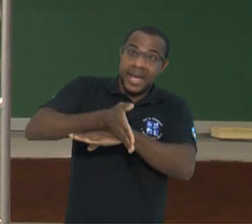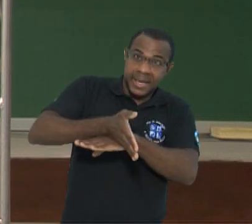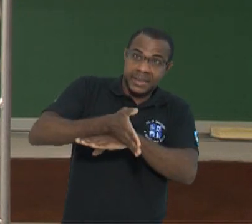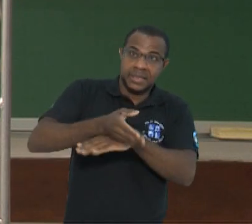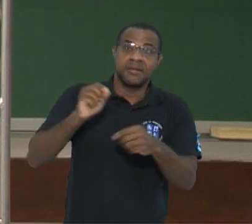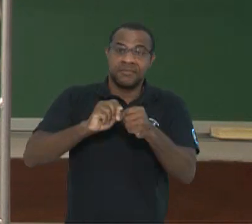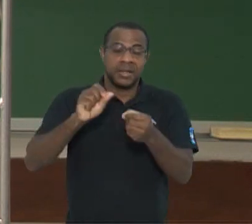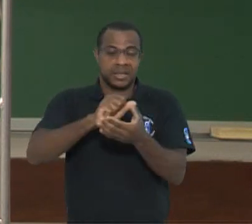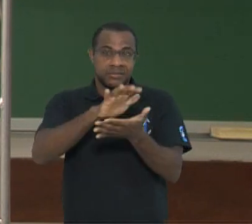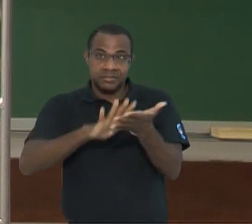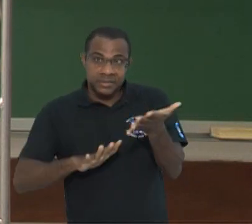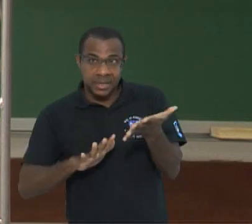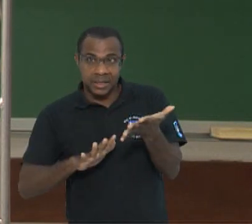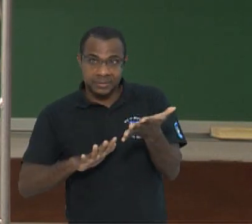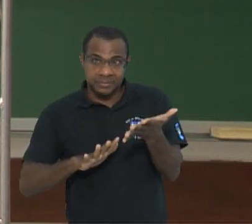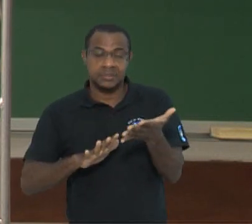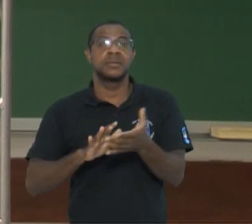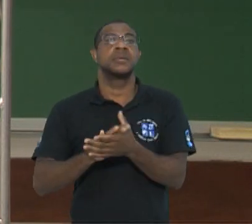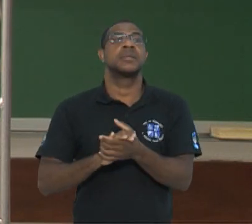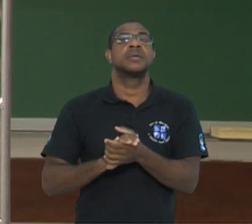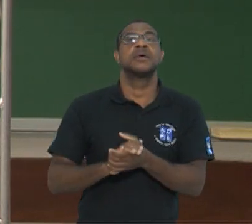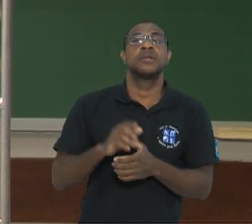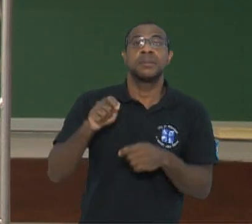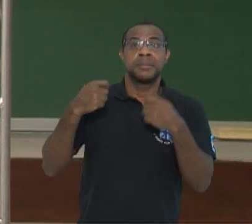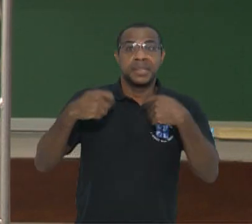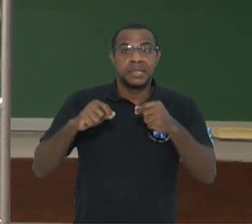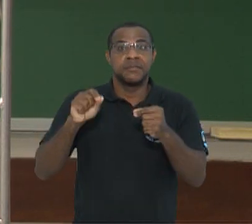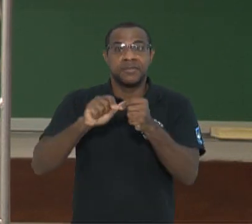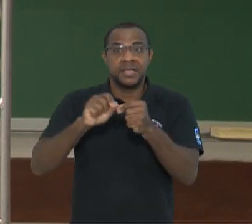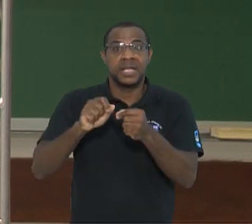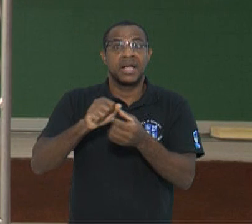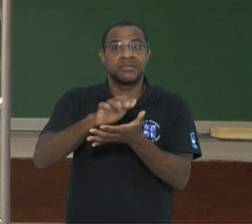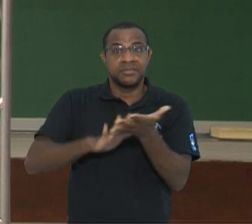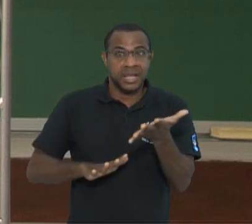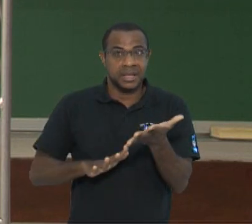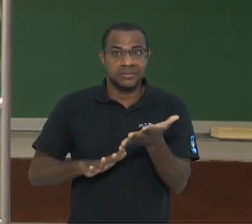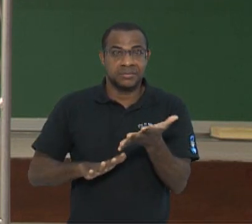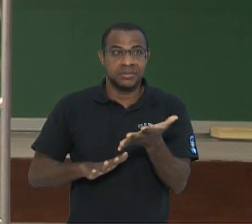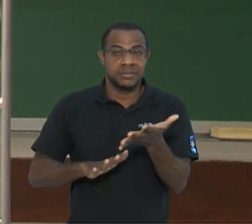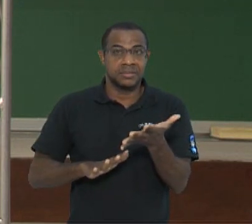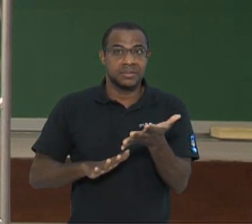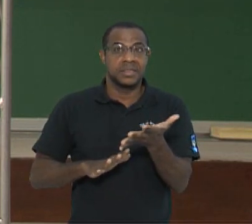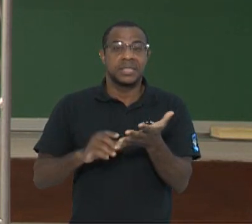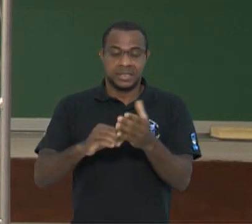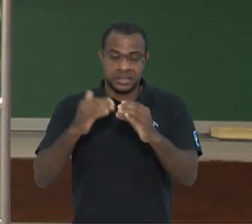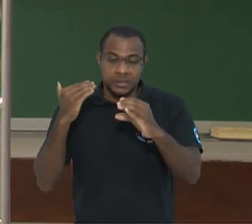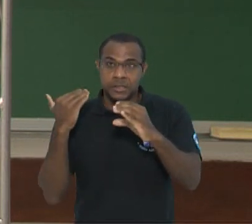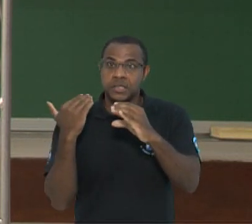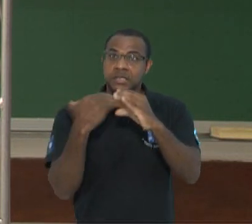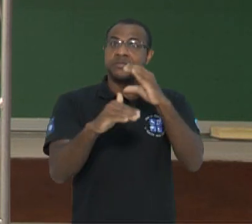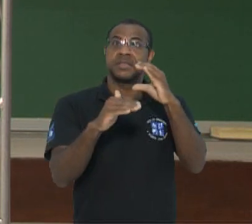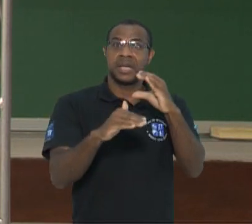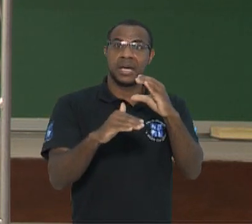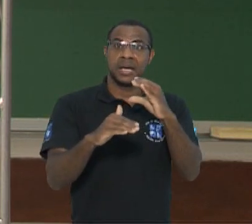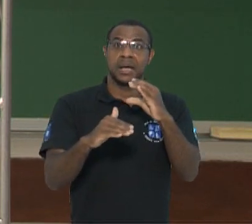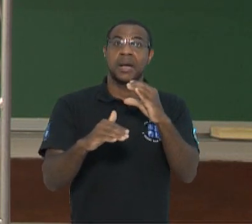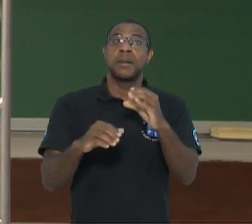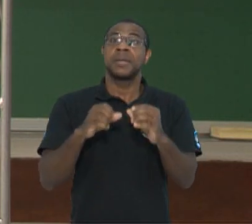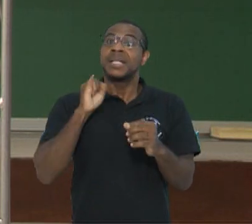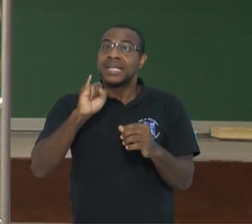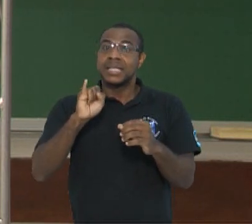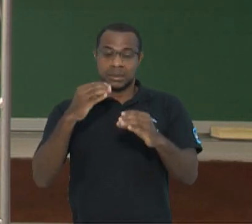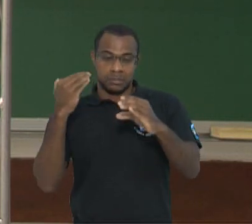que é proposta. O que isso quer dizer? Você tem que fazer a atividade e clicar no encaminhar, porque senão a sua presença não vai